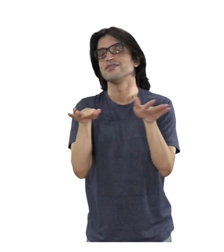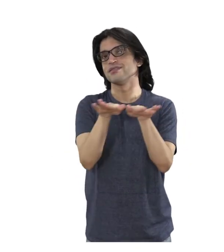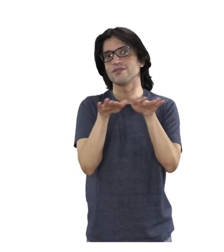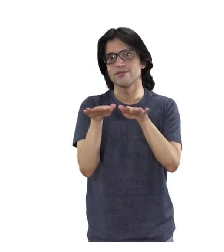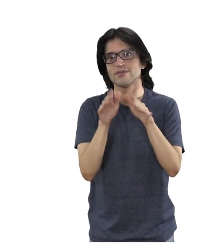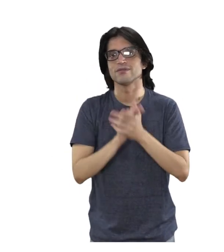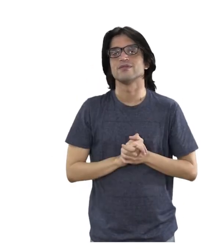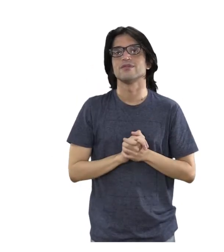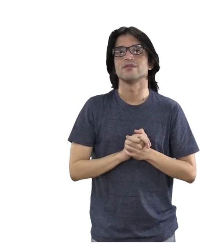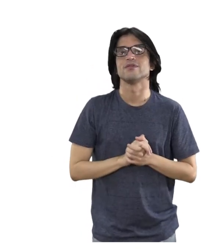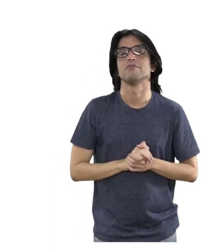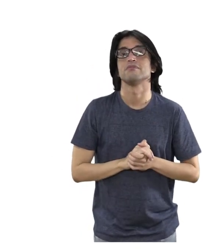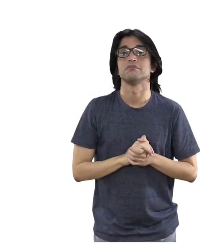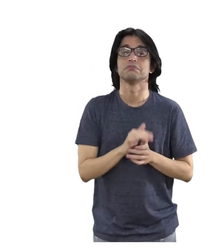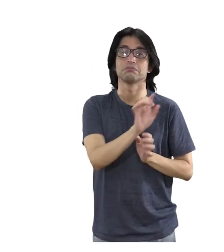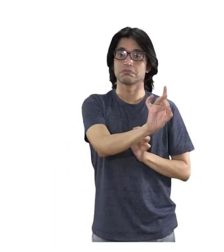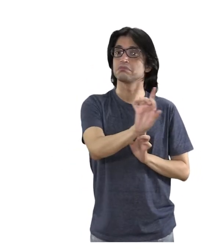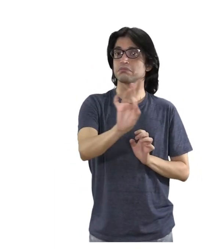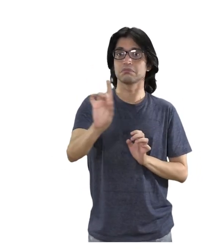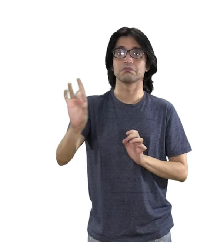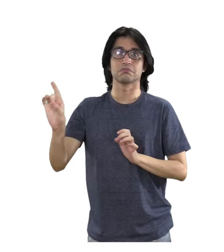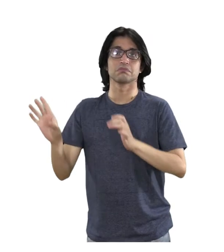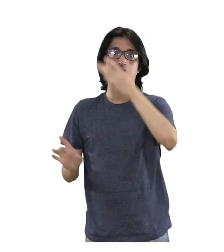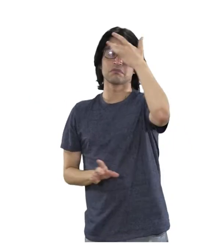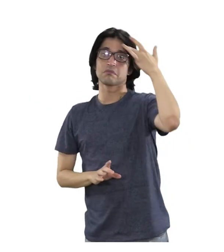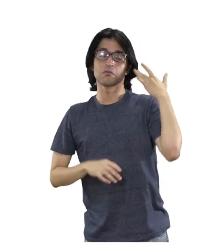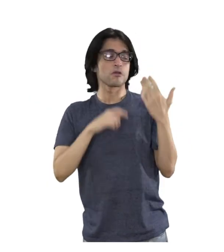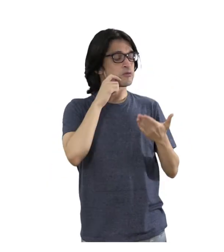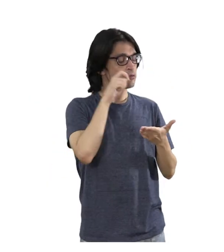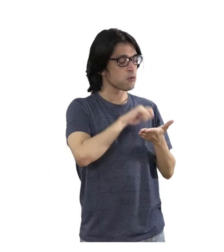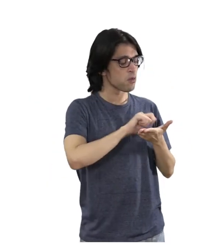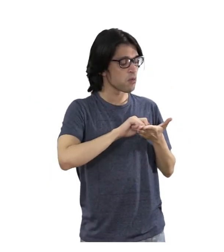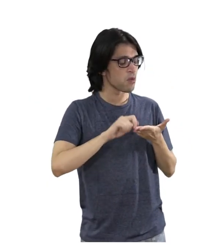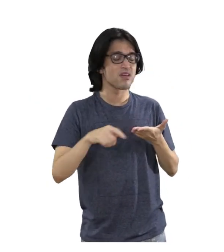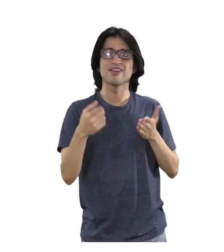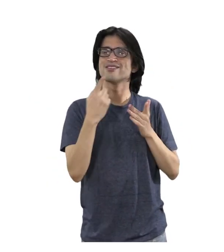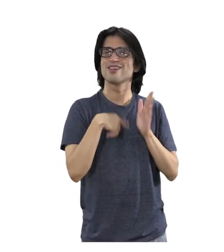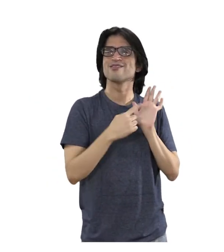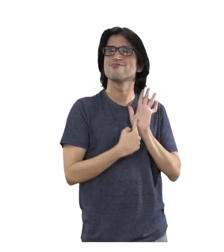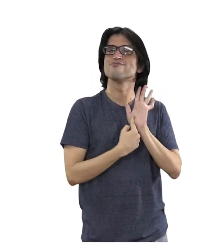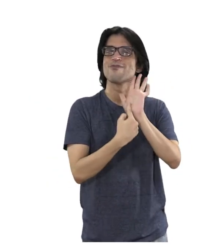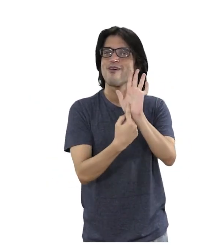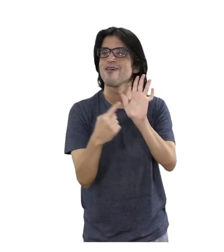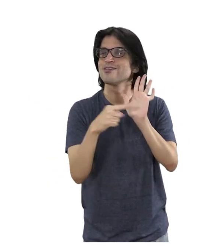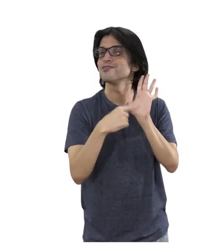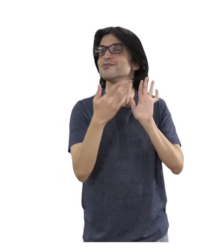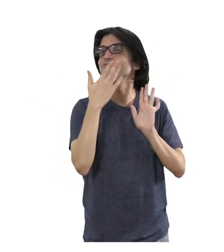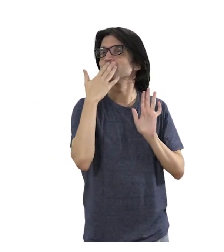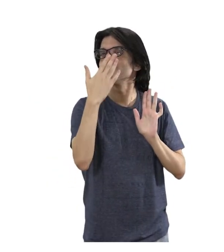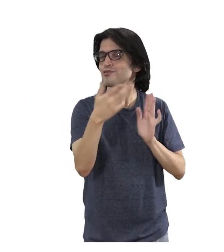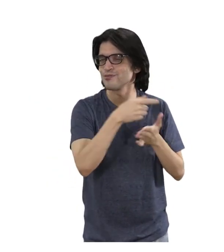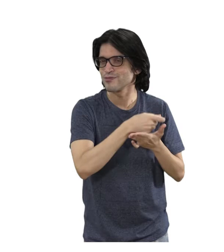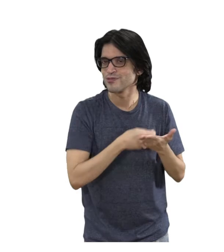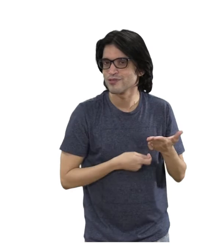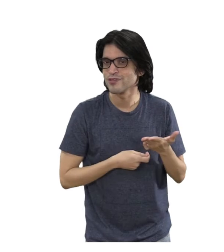cada articulista possa demonstrar o seu estilo de escrita, sobretudo aqueles mais consagrados, minimamente é